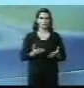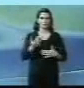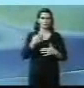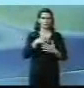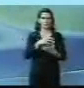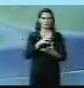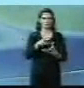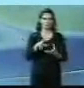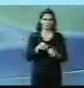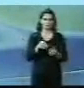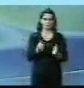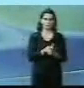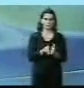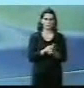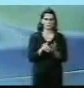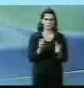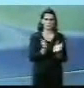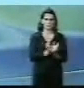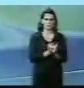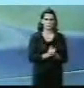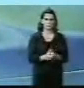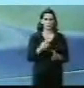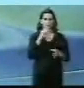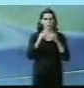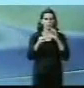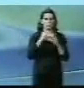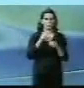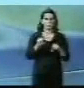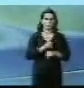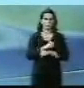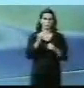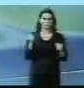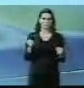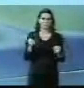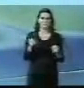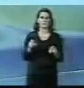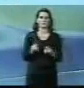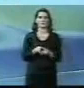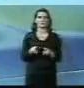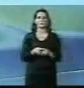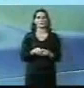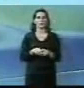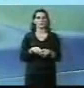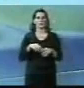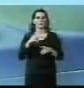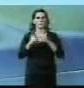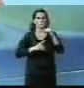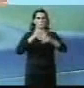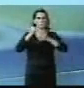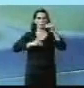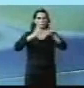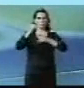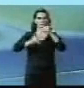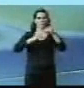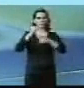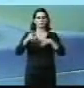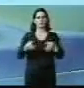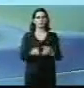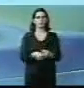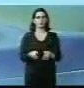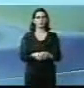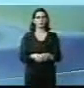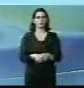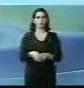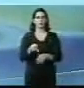interno, melhorando a utilização do canal de comunicação, implementando segurança, aumentando a produtividade ao barrar, por exemplo, sites